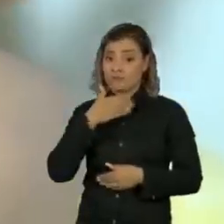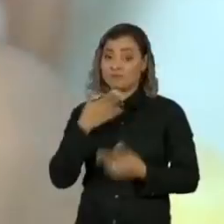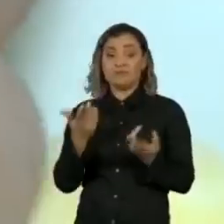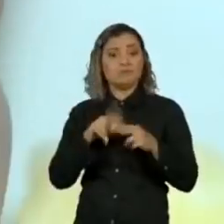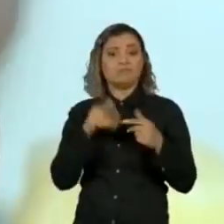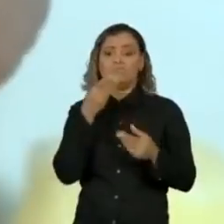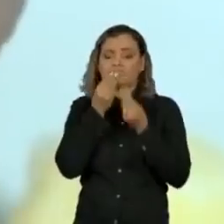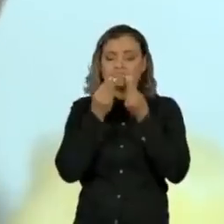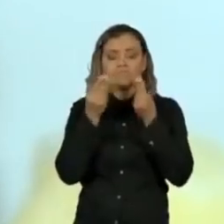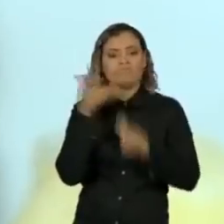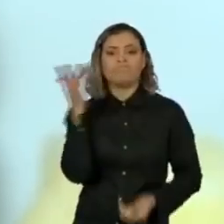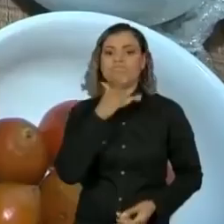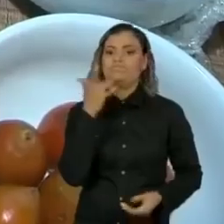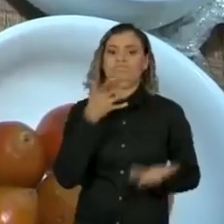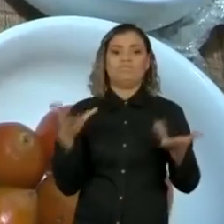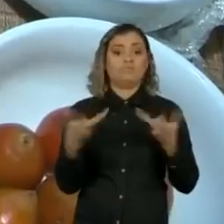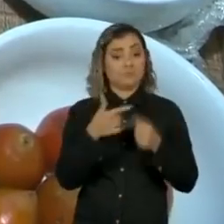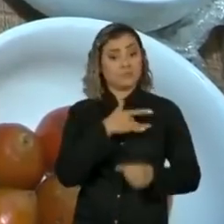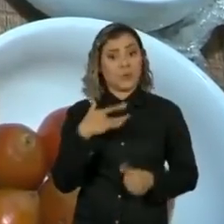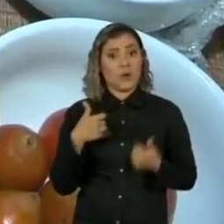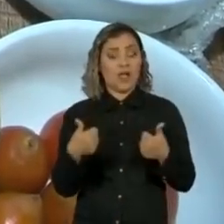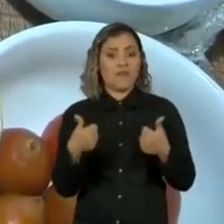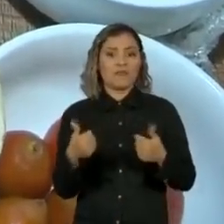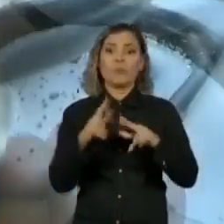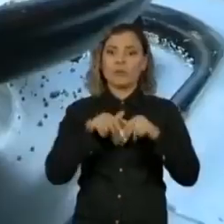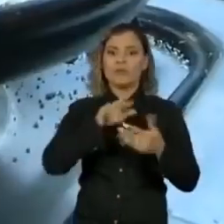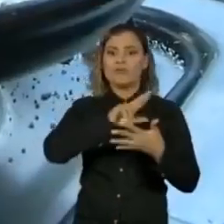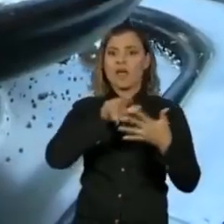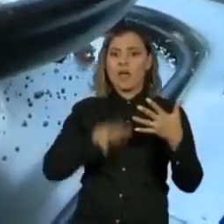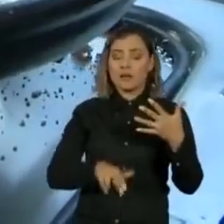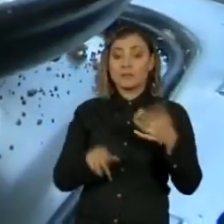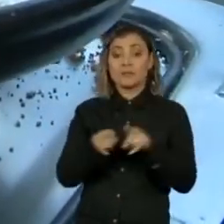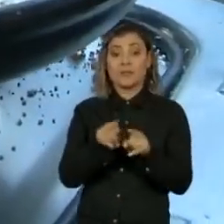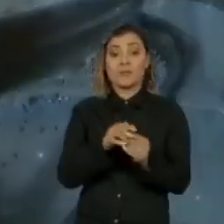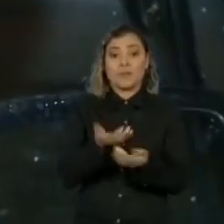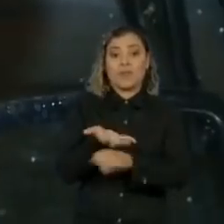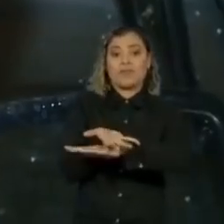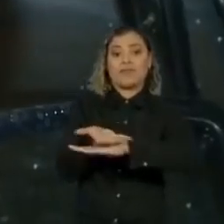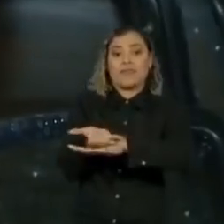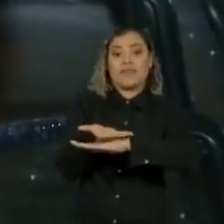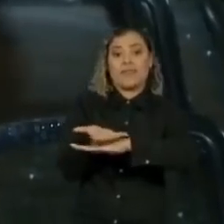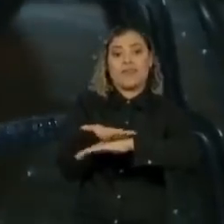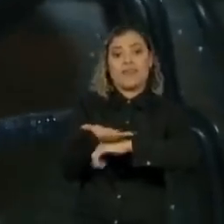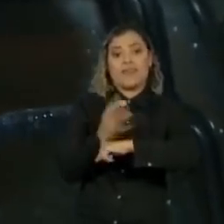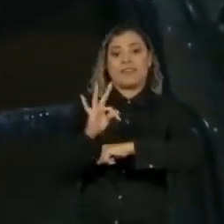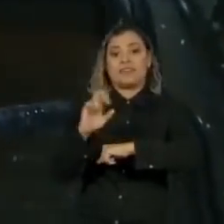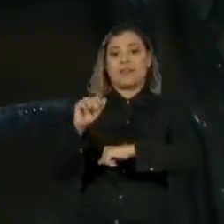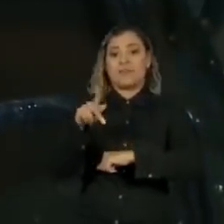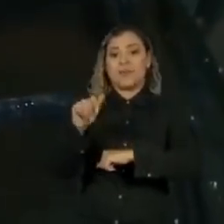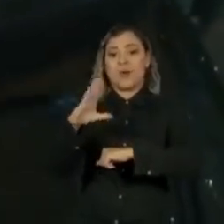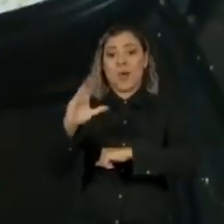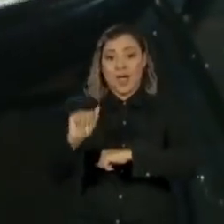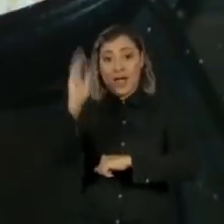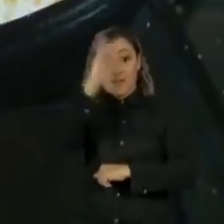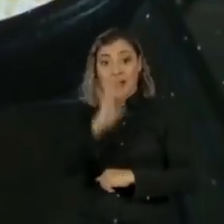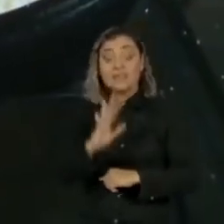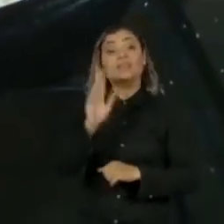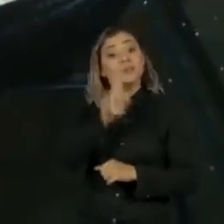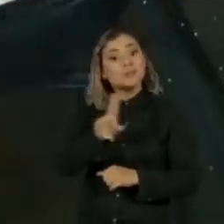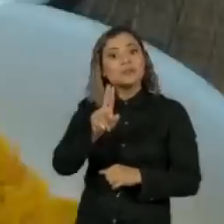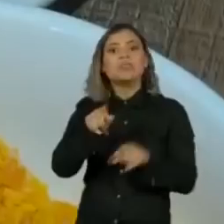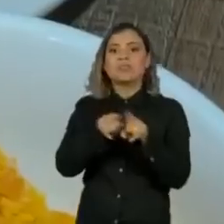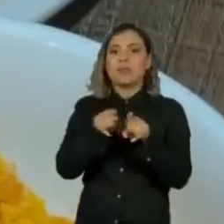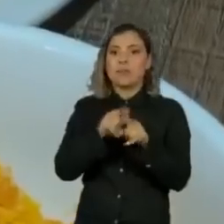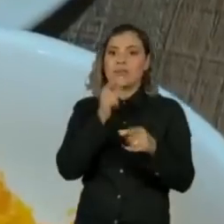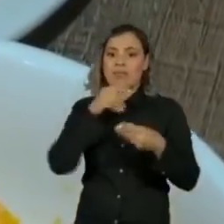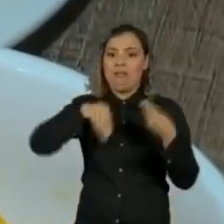é maravilhoso e é muito saudável, né? São muitas opções. A tapioca branquinha, consumida no resto do Brasil, aqui ganha